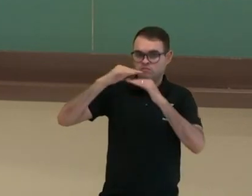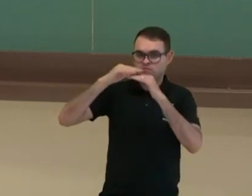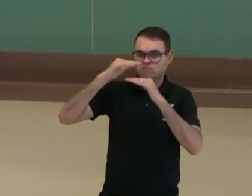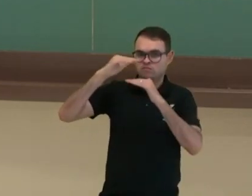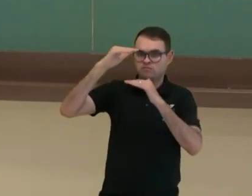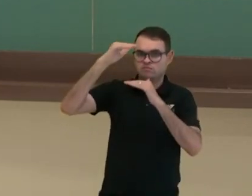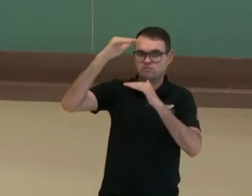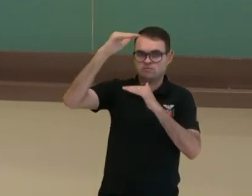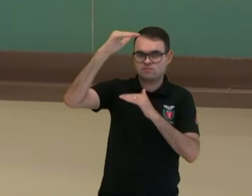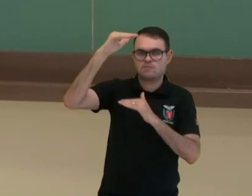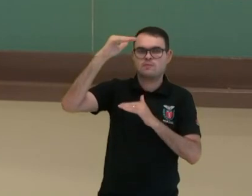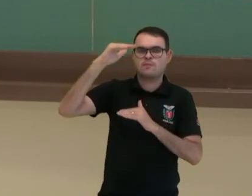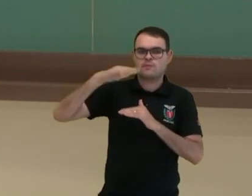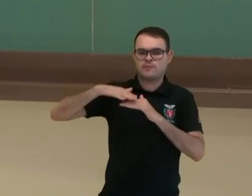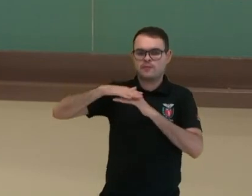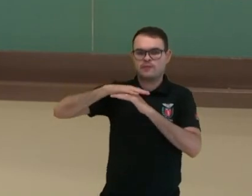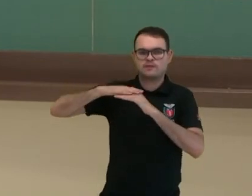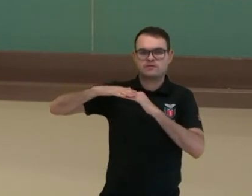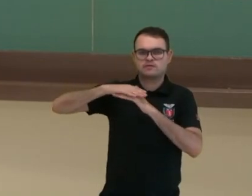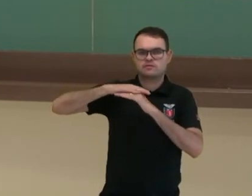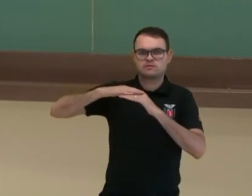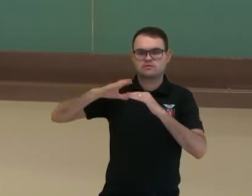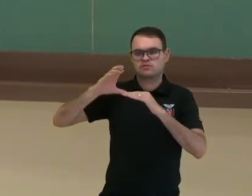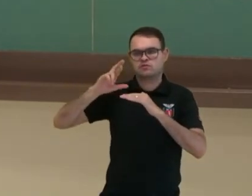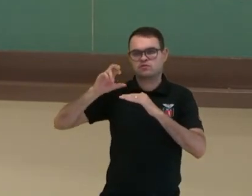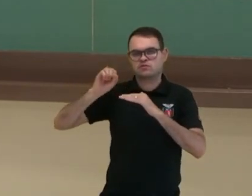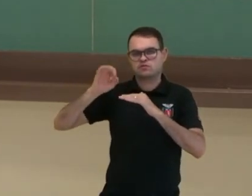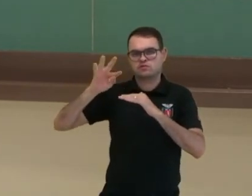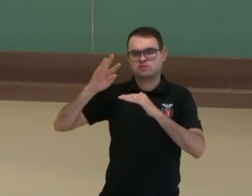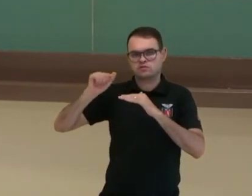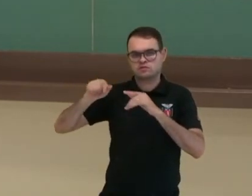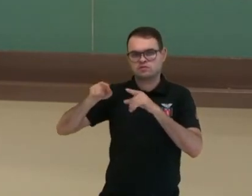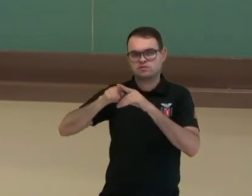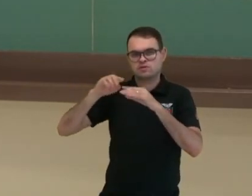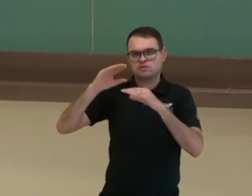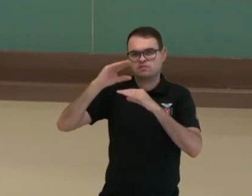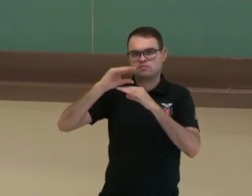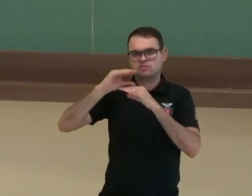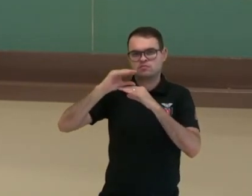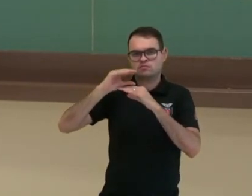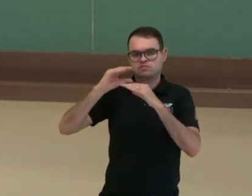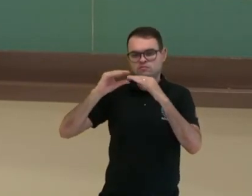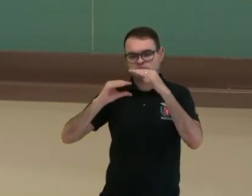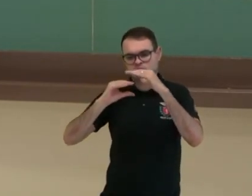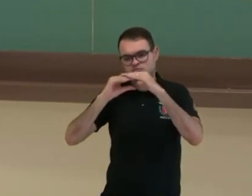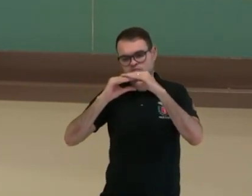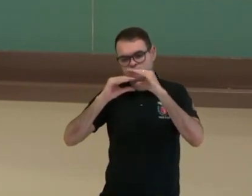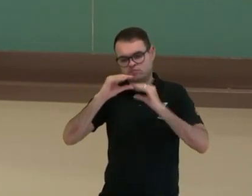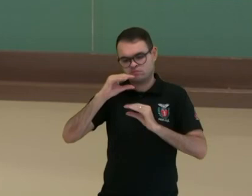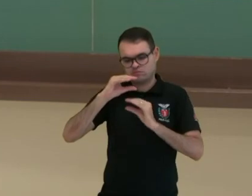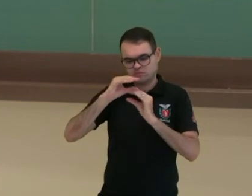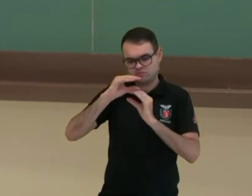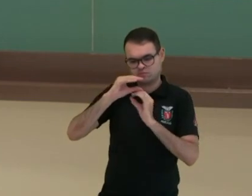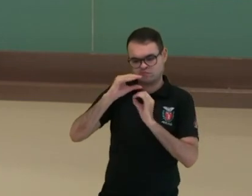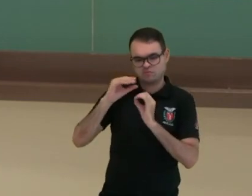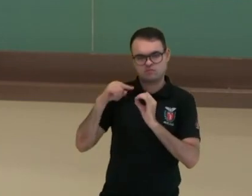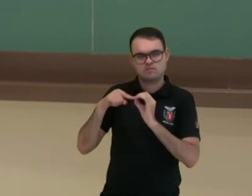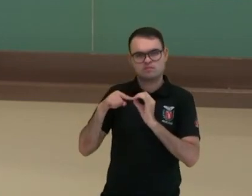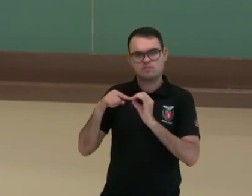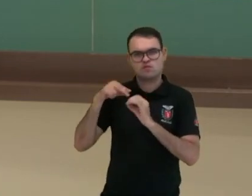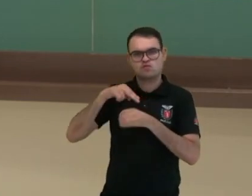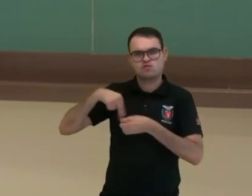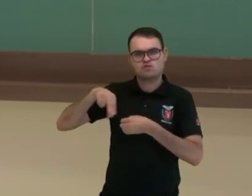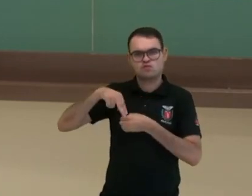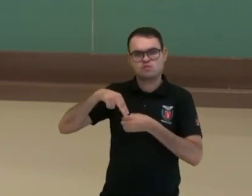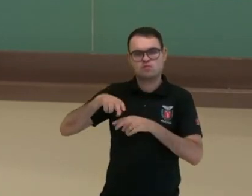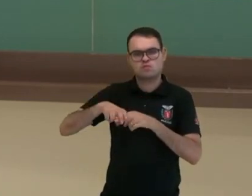mais superficial, a crosta terrestre, o manto e a mais interna, o núcleo. Por isso que nós não conhecemos